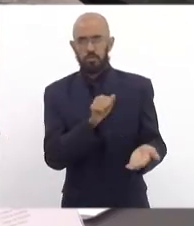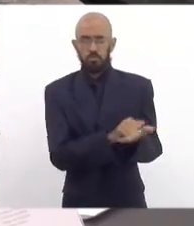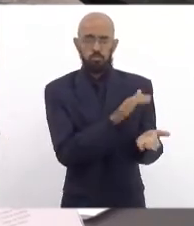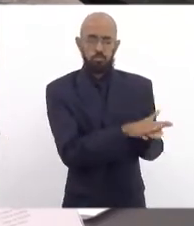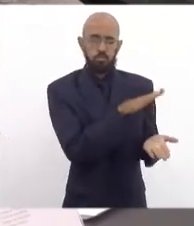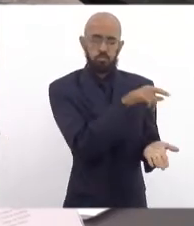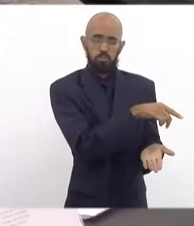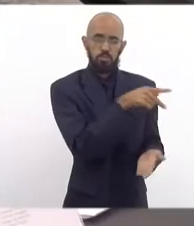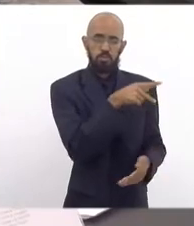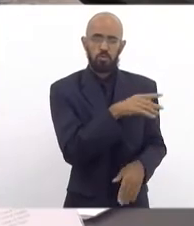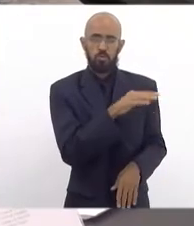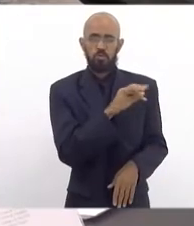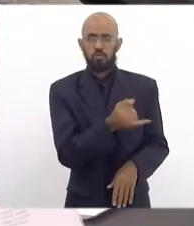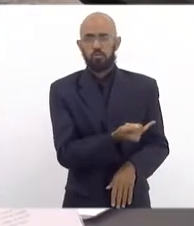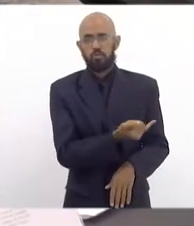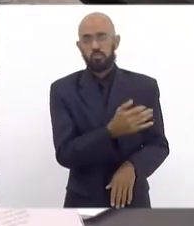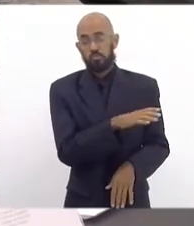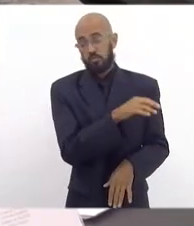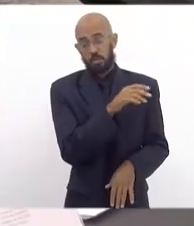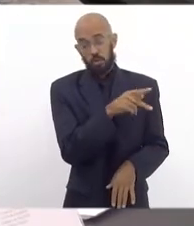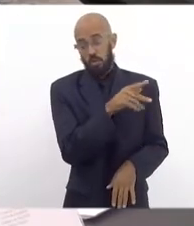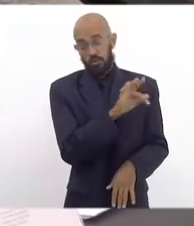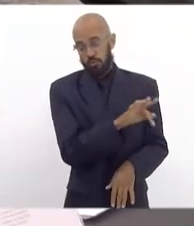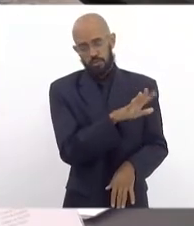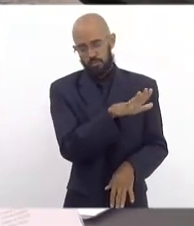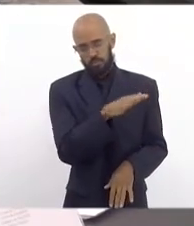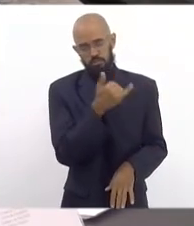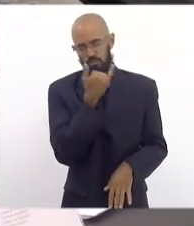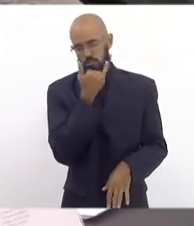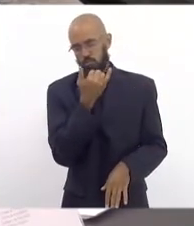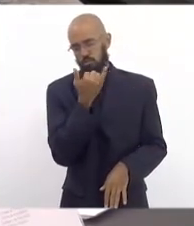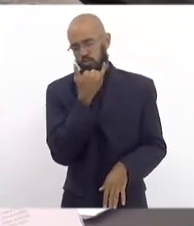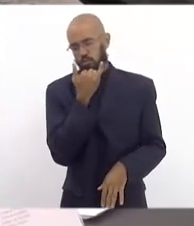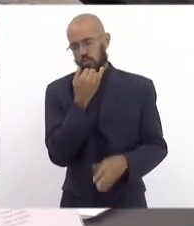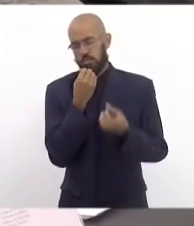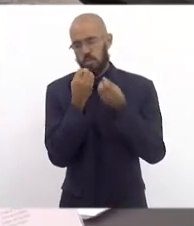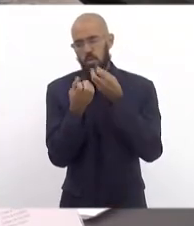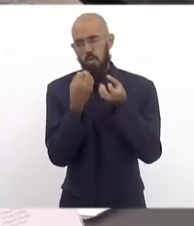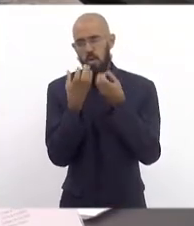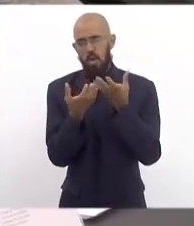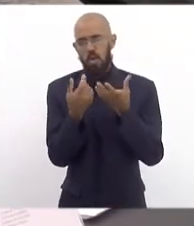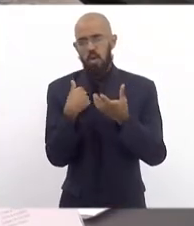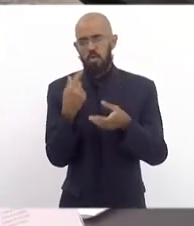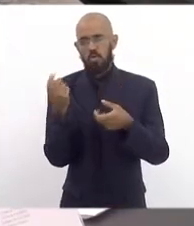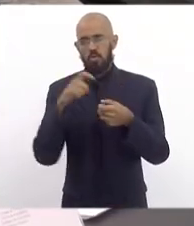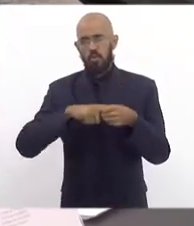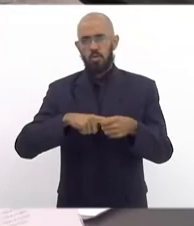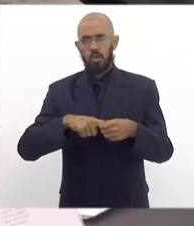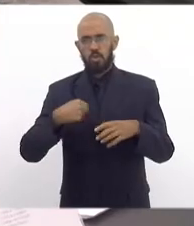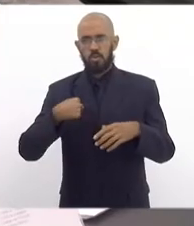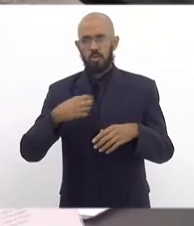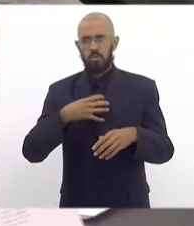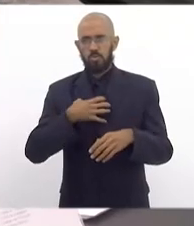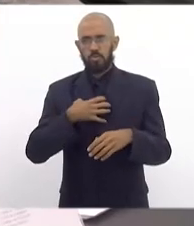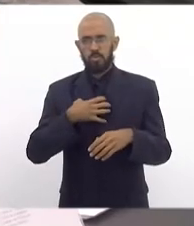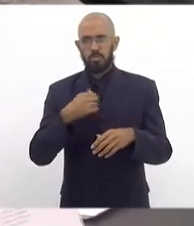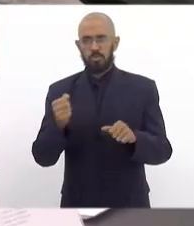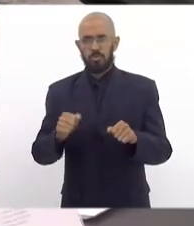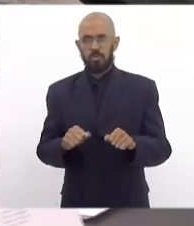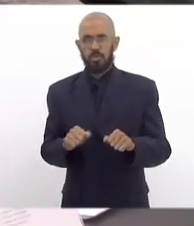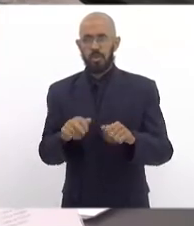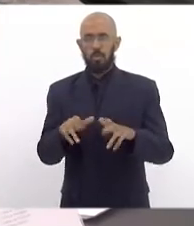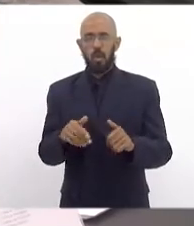jurídica enfim mas não é ser o tema Me permita o desabafo eu tô voltando é como se fosse um me sinto aqui uma fênix